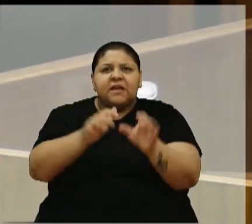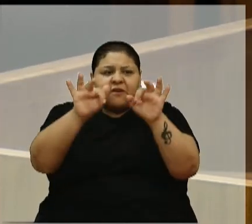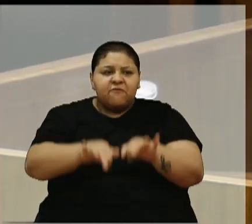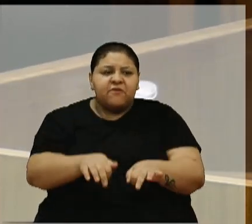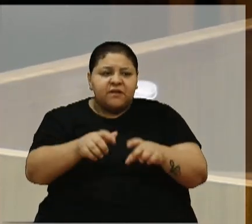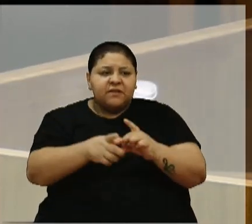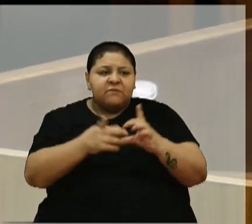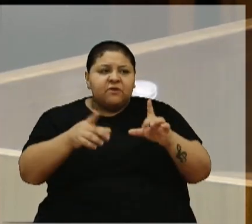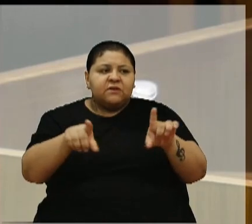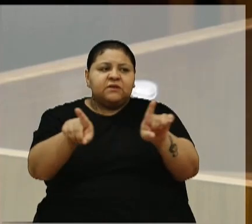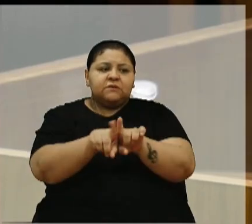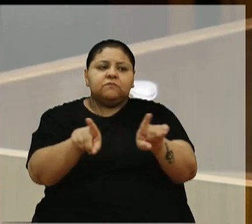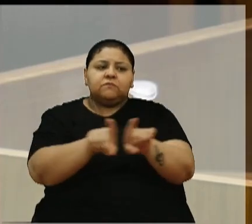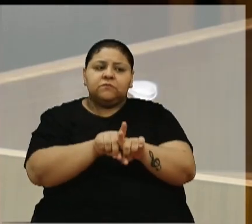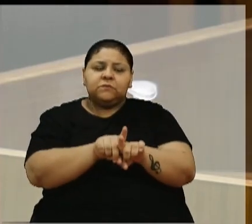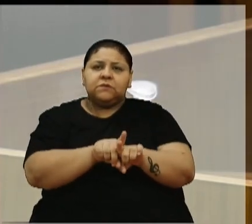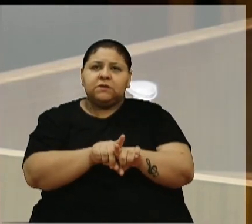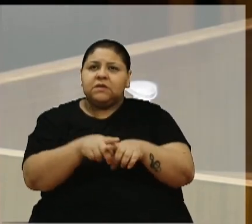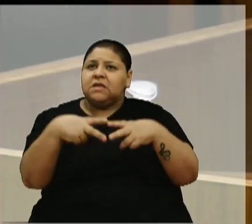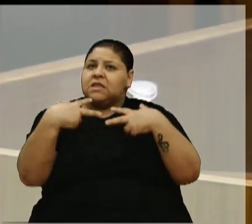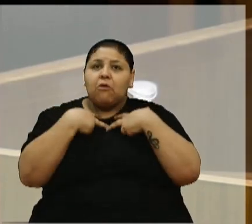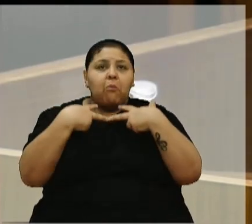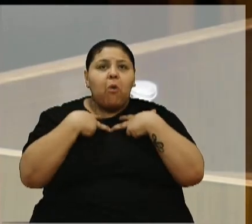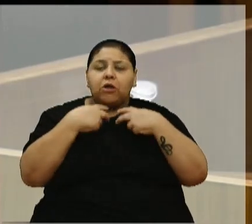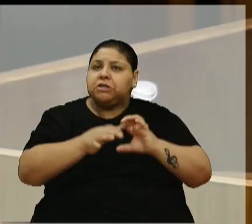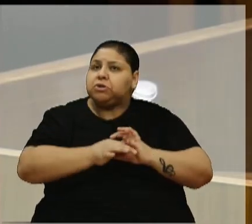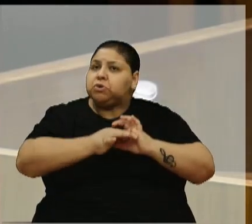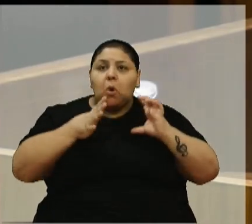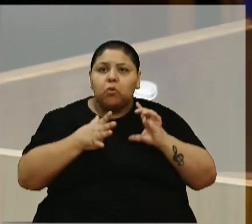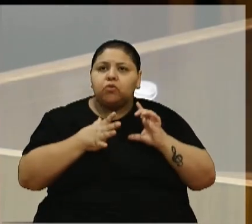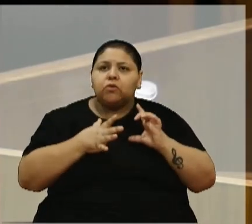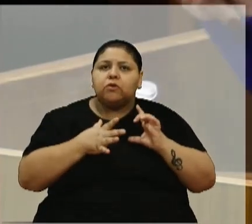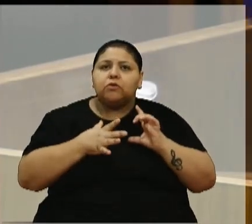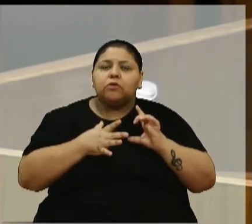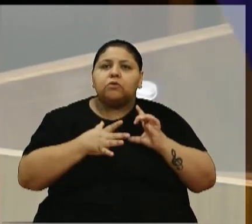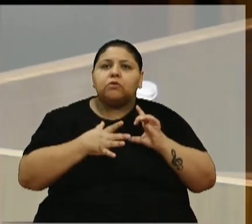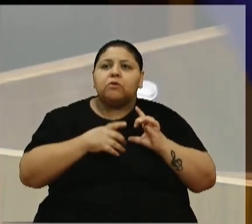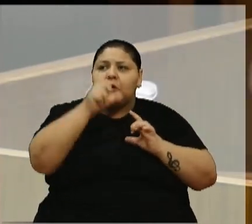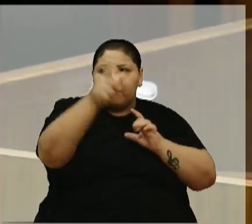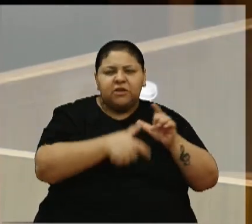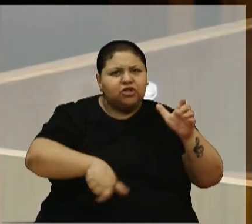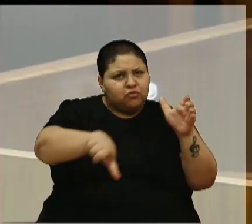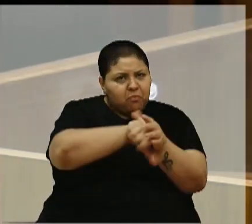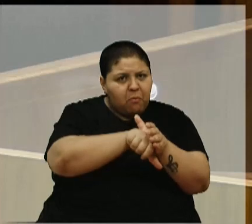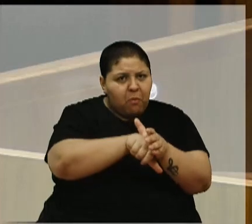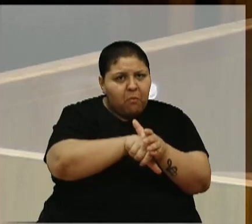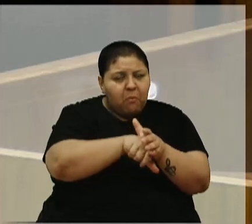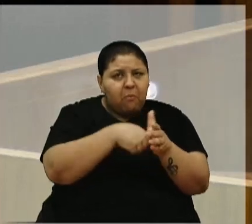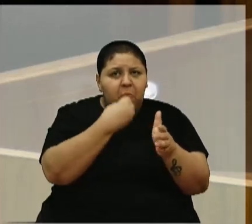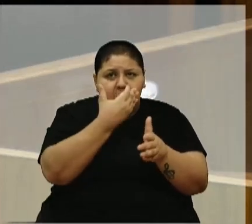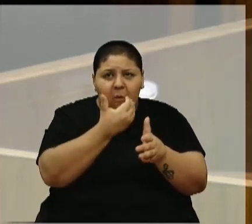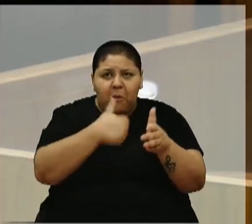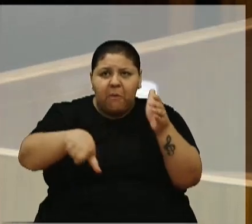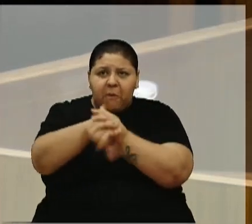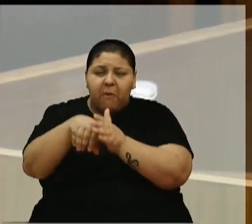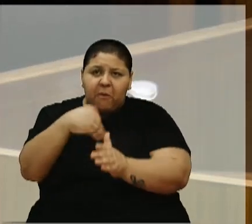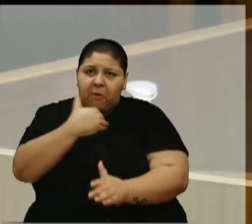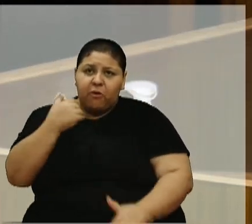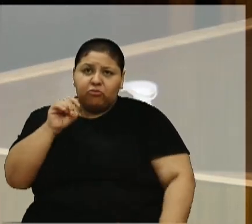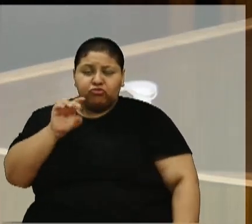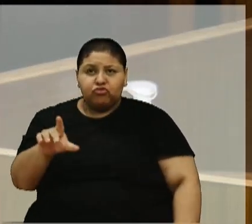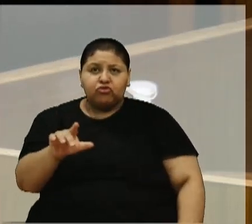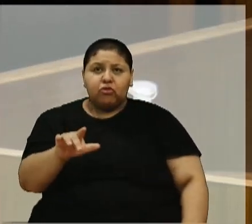preso. Não pode estar solto. Por que bandido bom é bandido morto? Só aquele que, de acordo com o